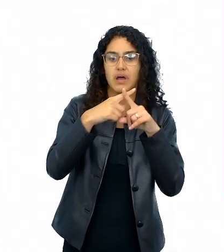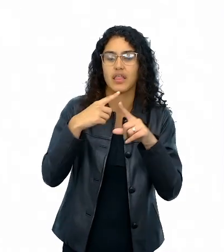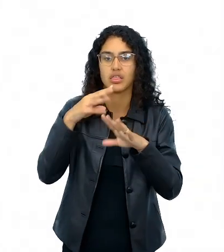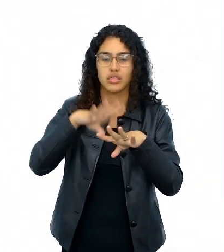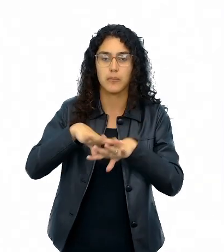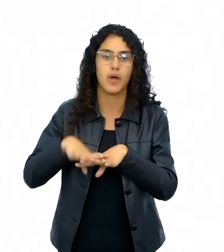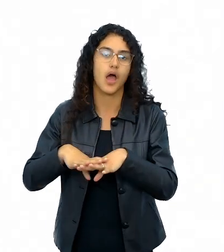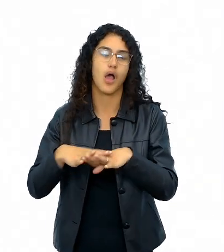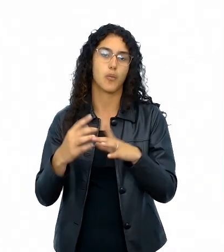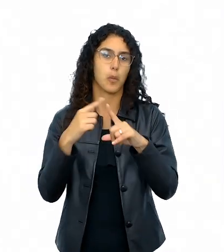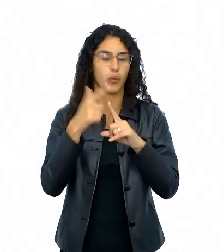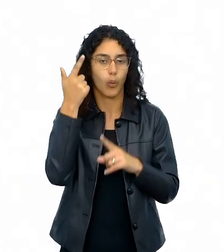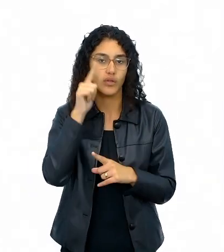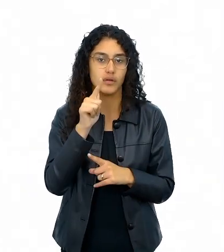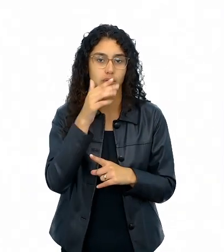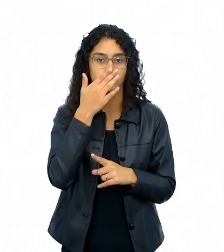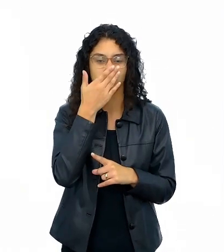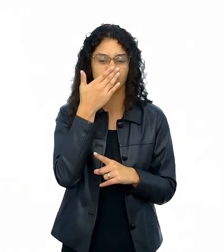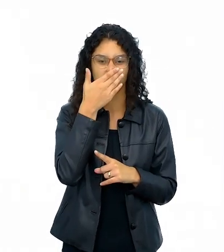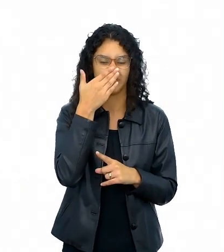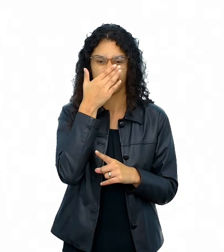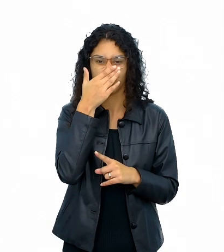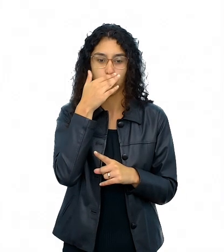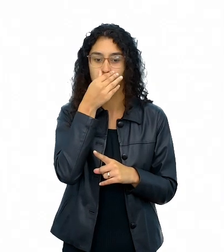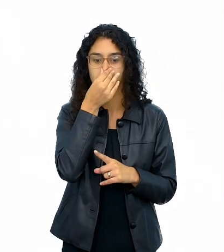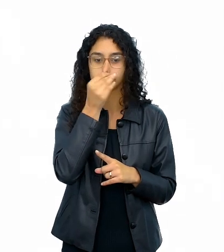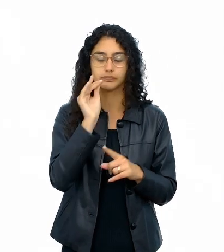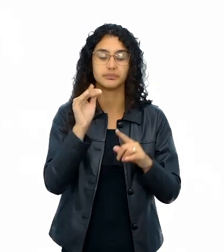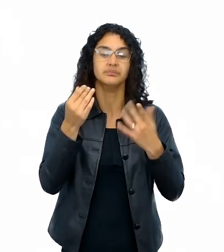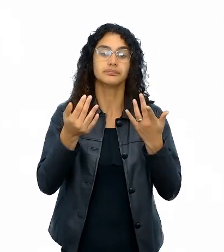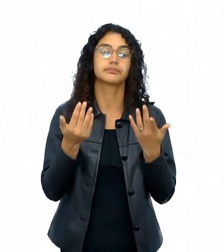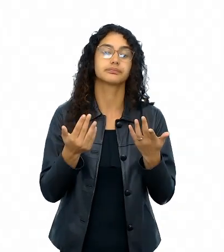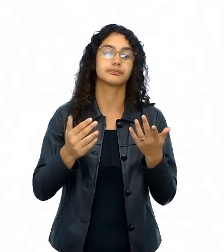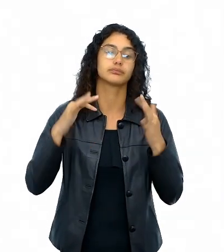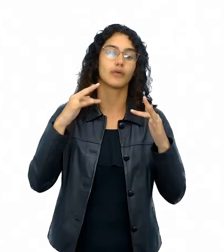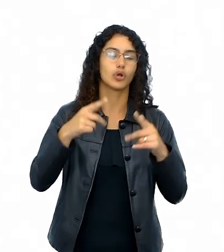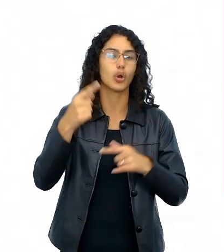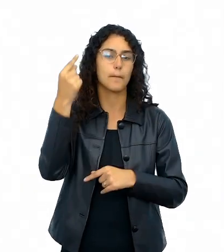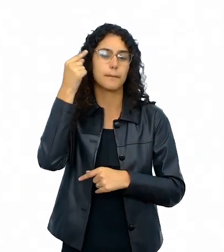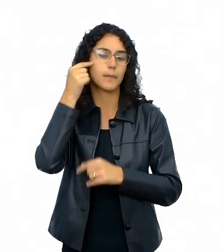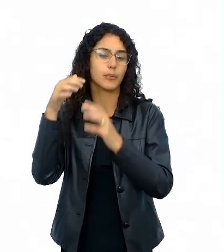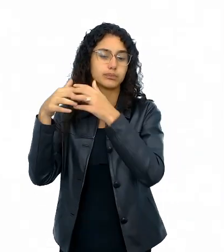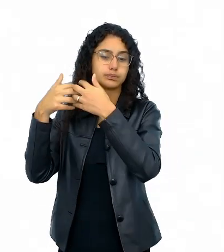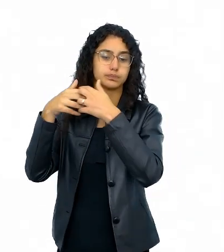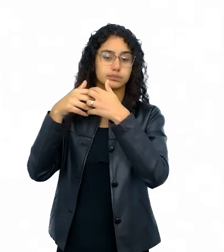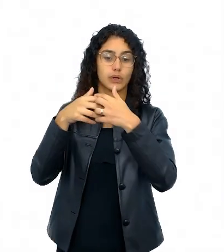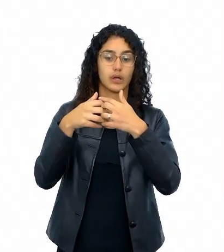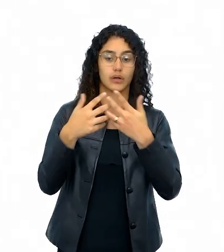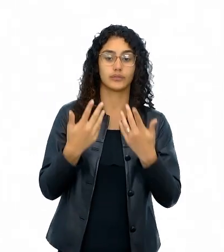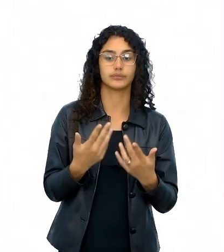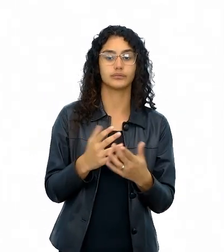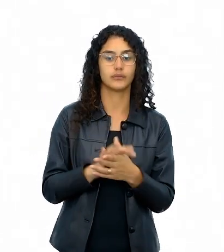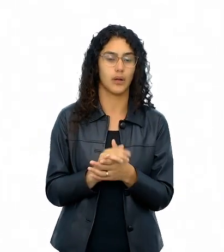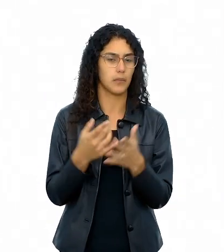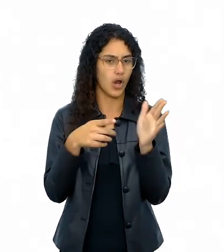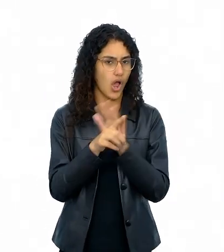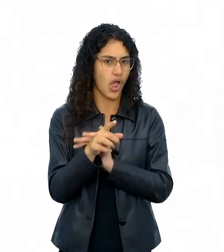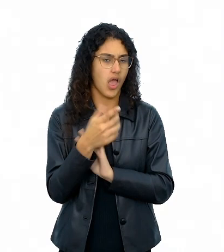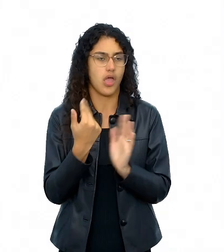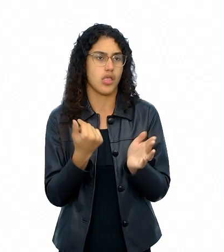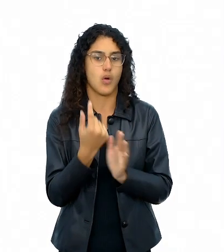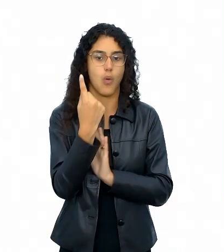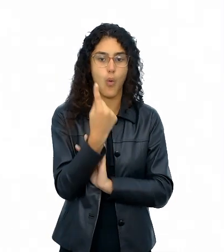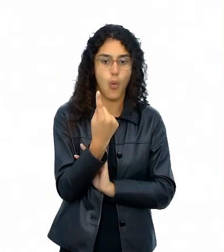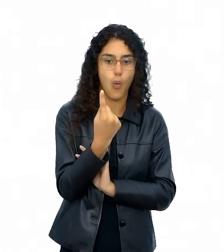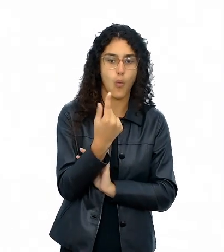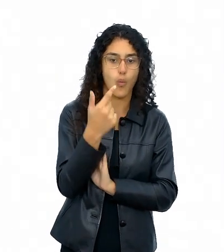uma multiplicação. E já, né, todo intelectual aí com óculos, o Tucano falou, então já